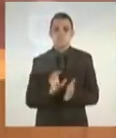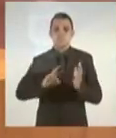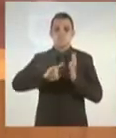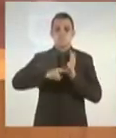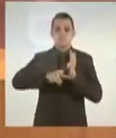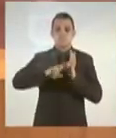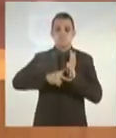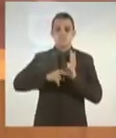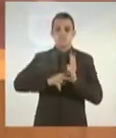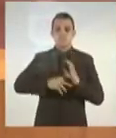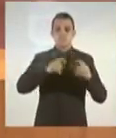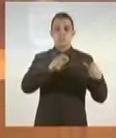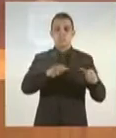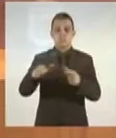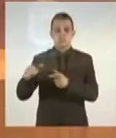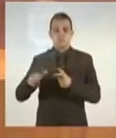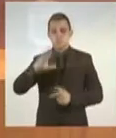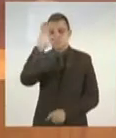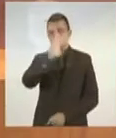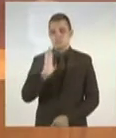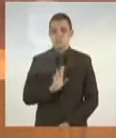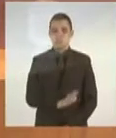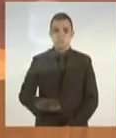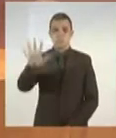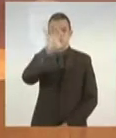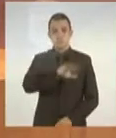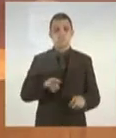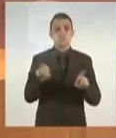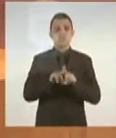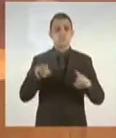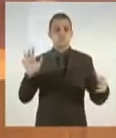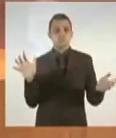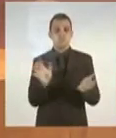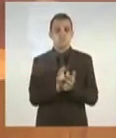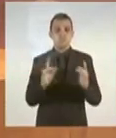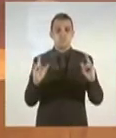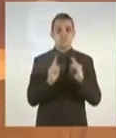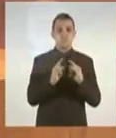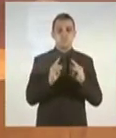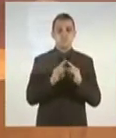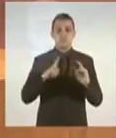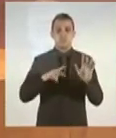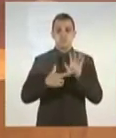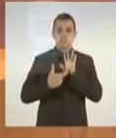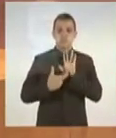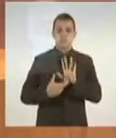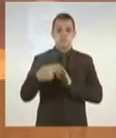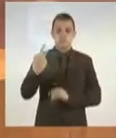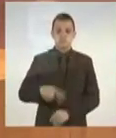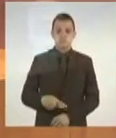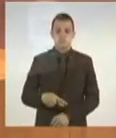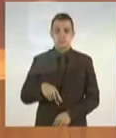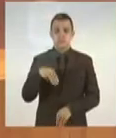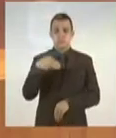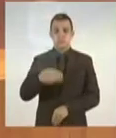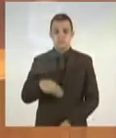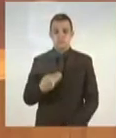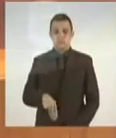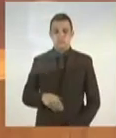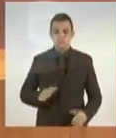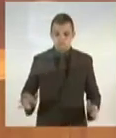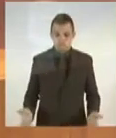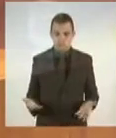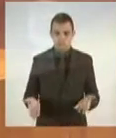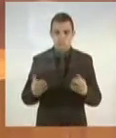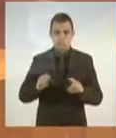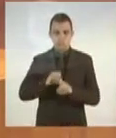nacional, assim como também de entidades que têm representação aqui no Estado do Maranhão, mobilizando a